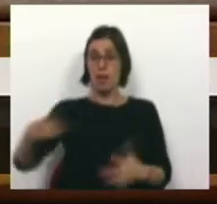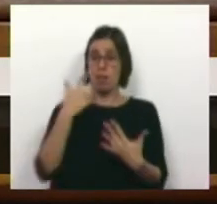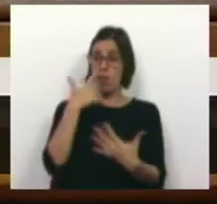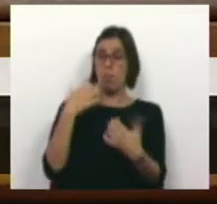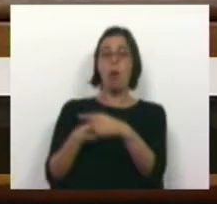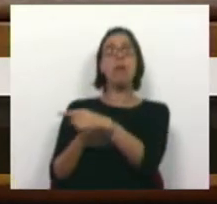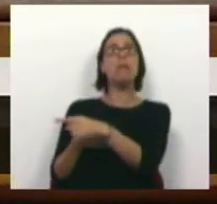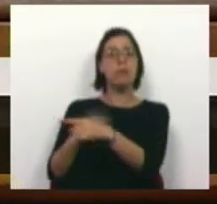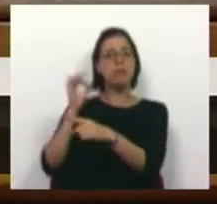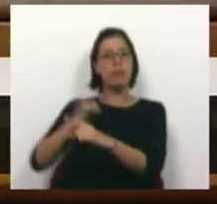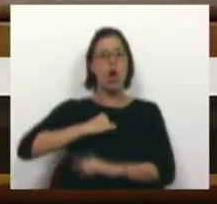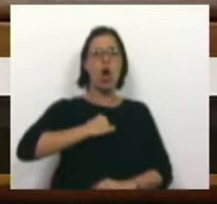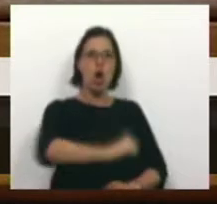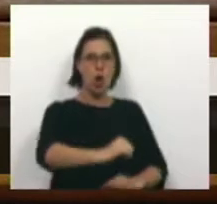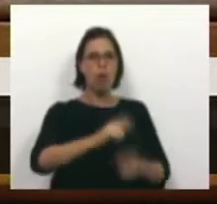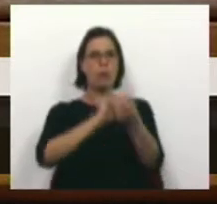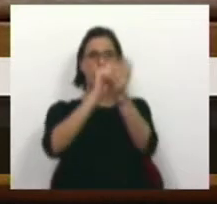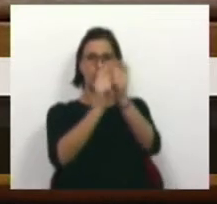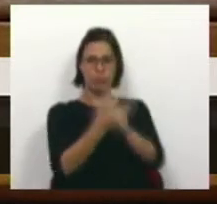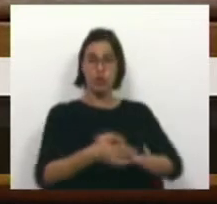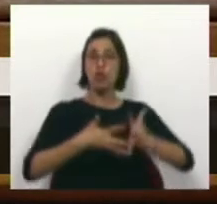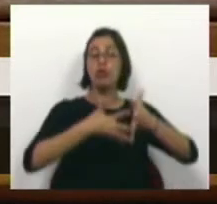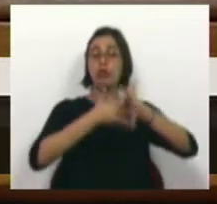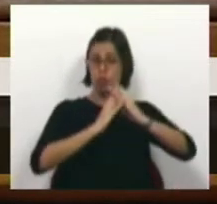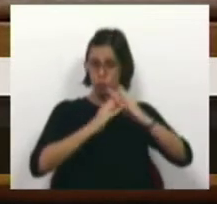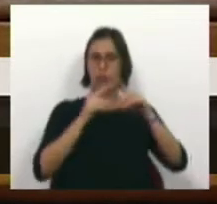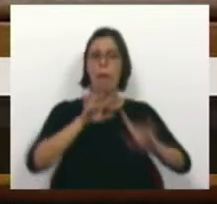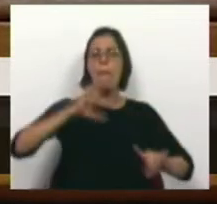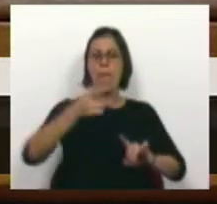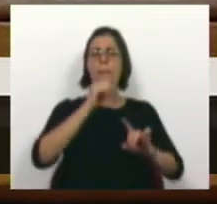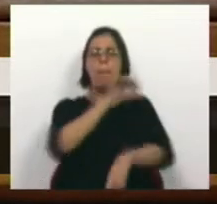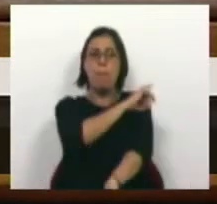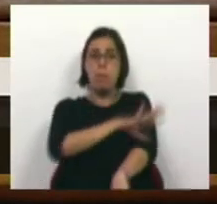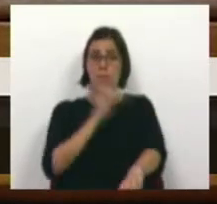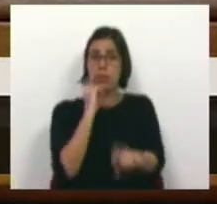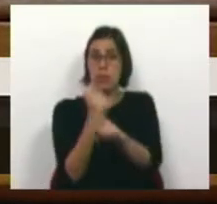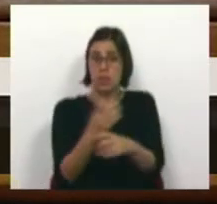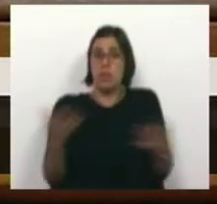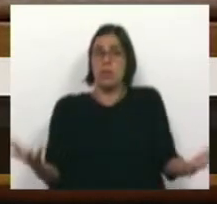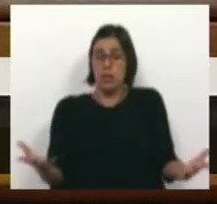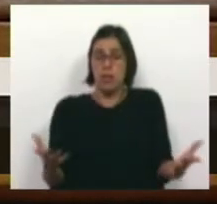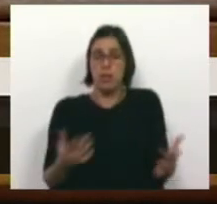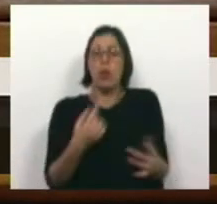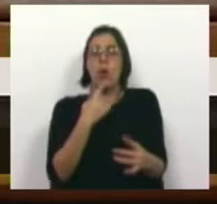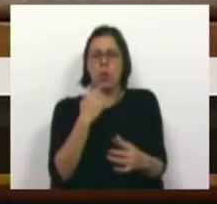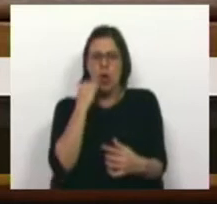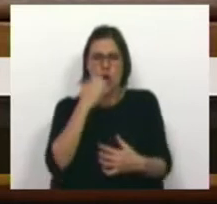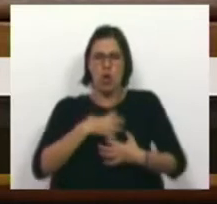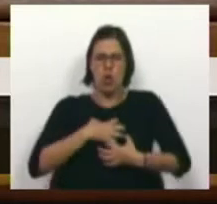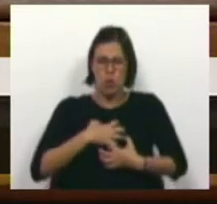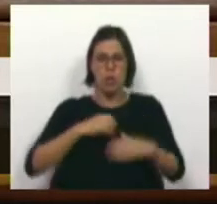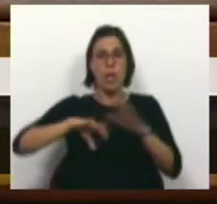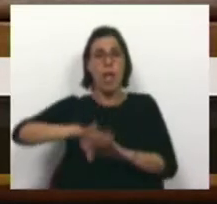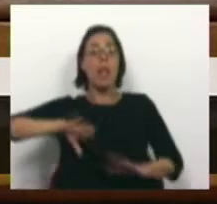que é ela que é contra as reformas estruturais que o país pobre exige. Por muito que isso custe à